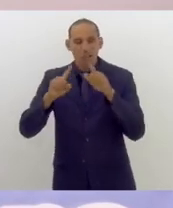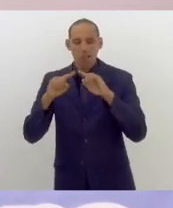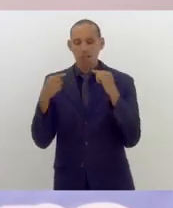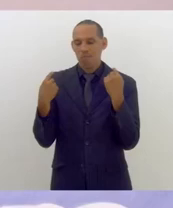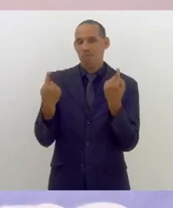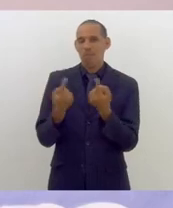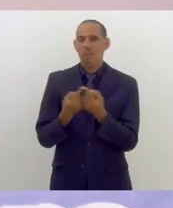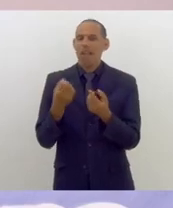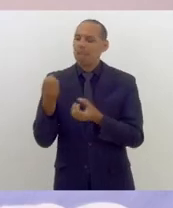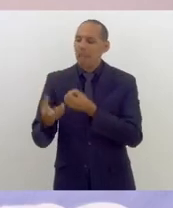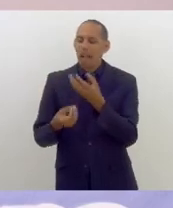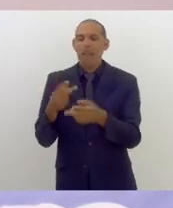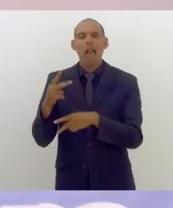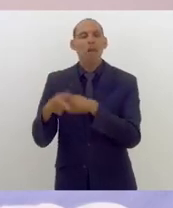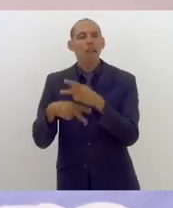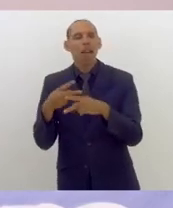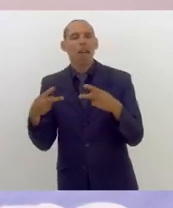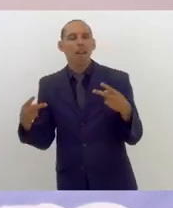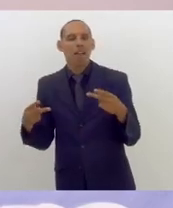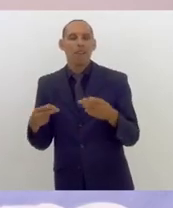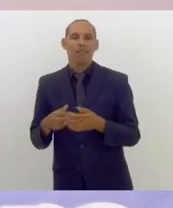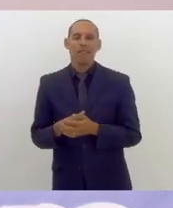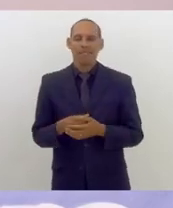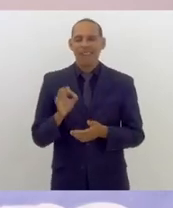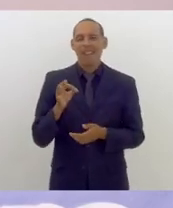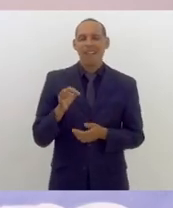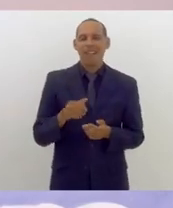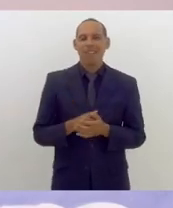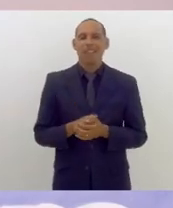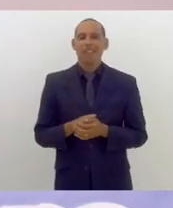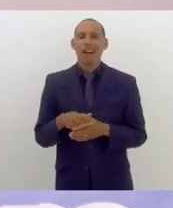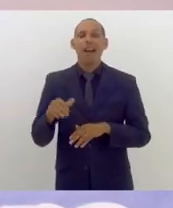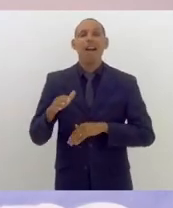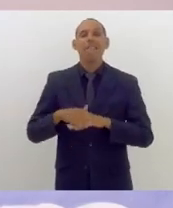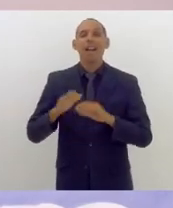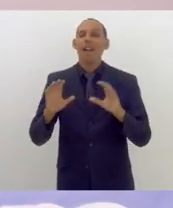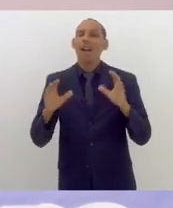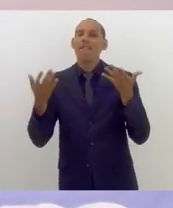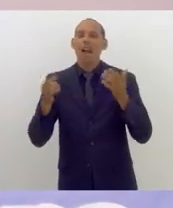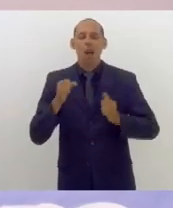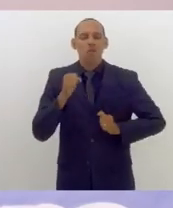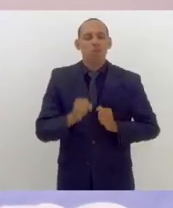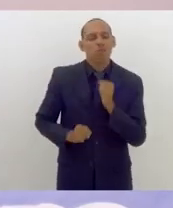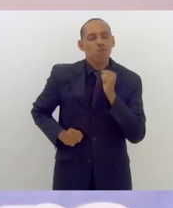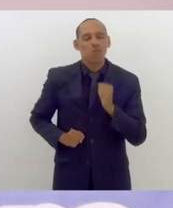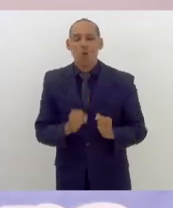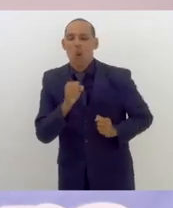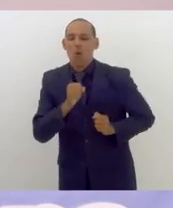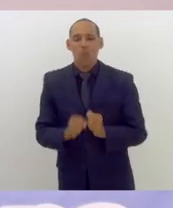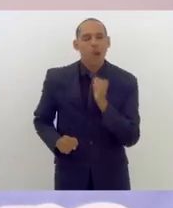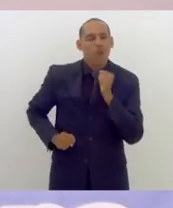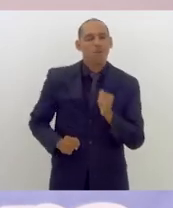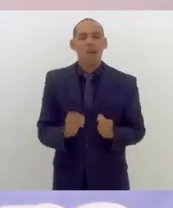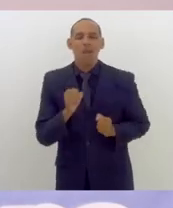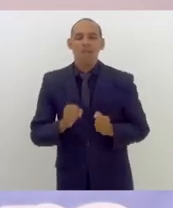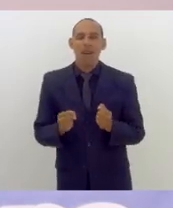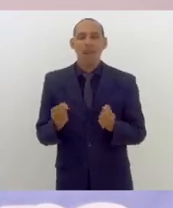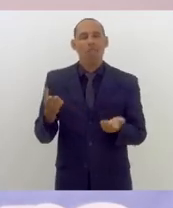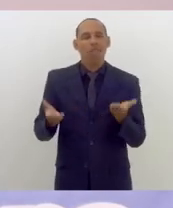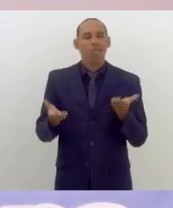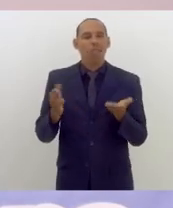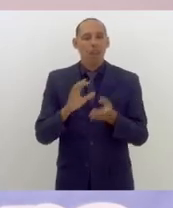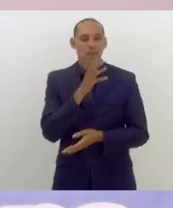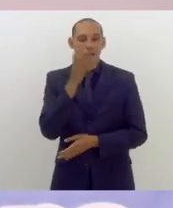dando um presentinho tá certo aí faz evento de corrida aí quer fazer compensação